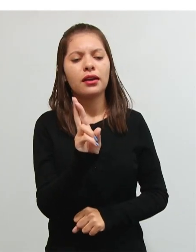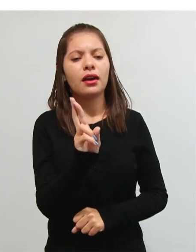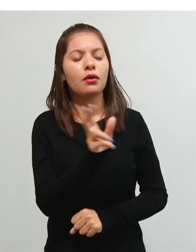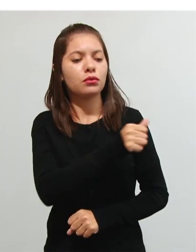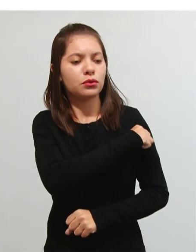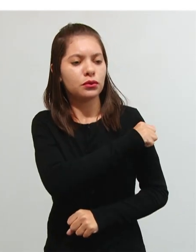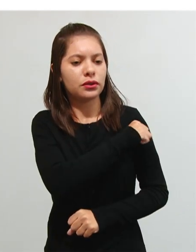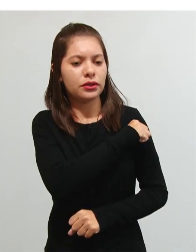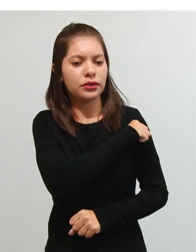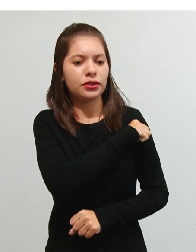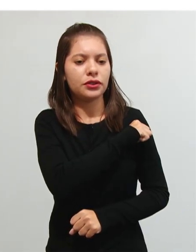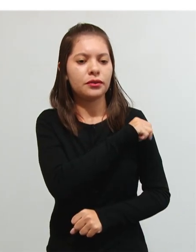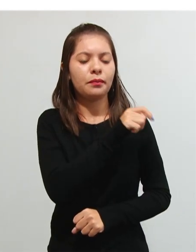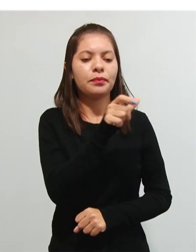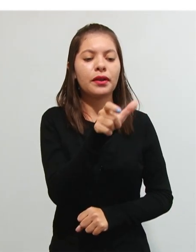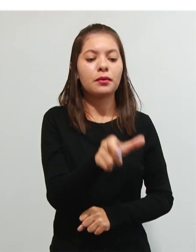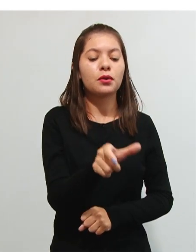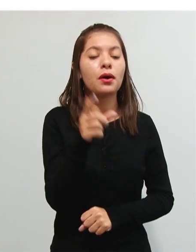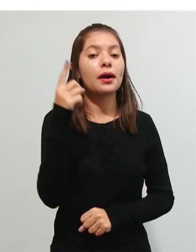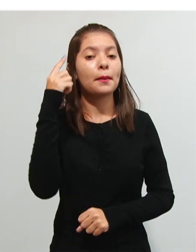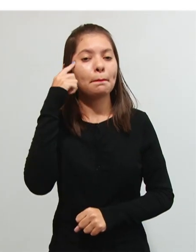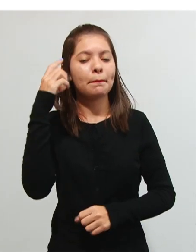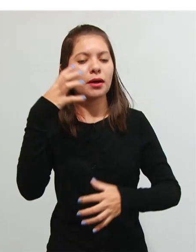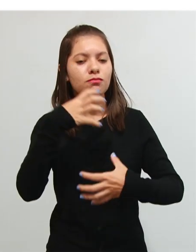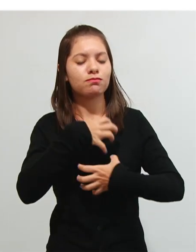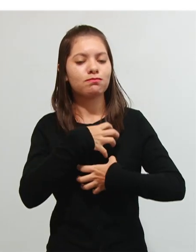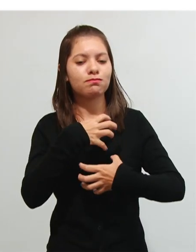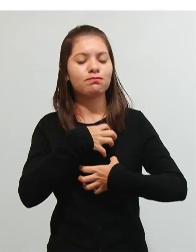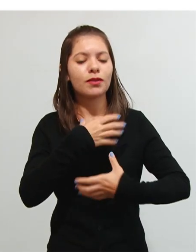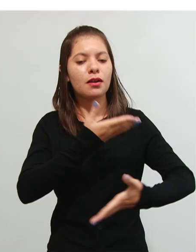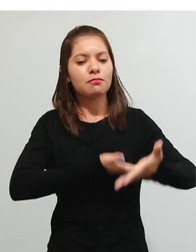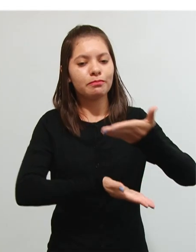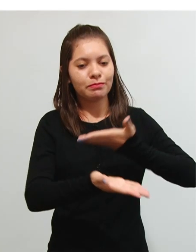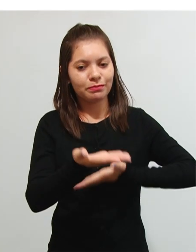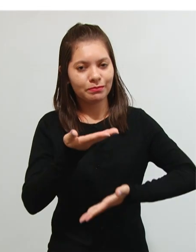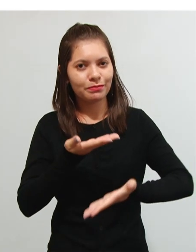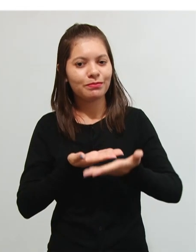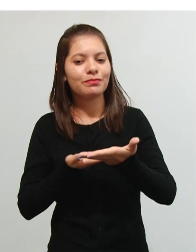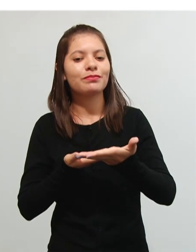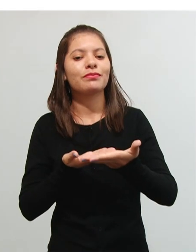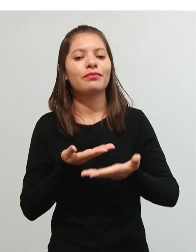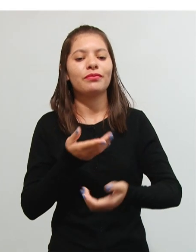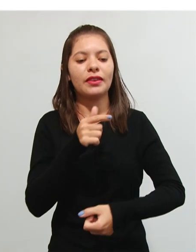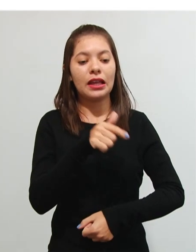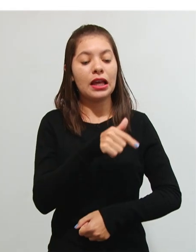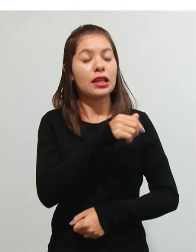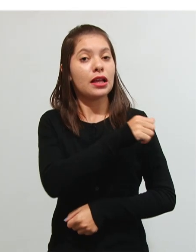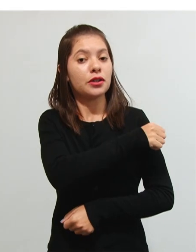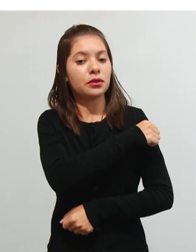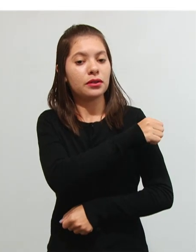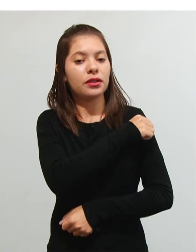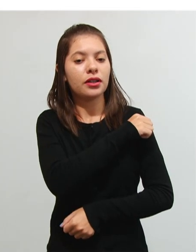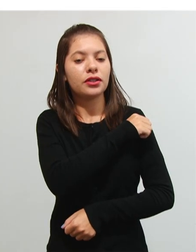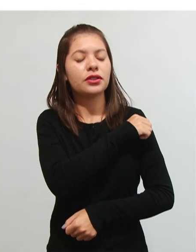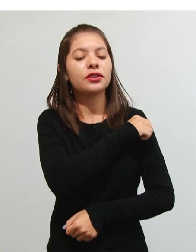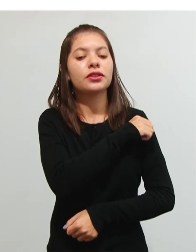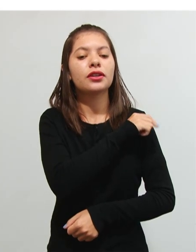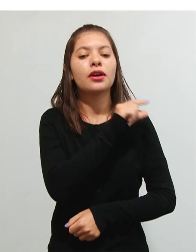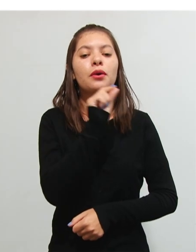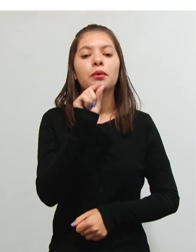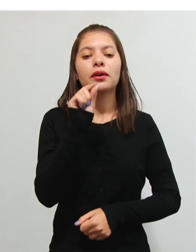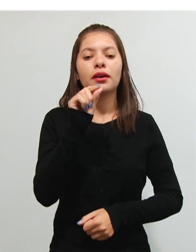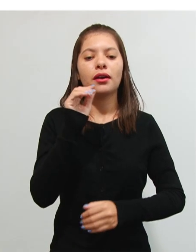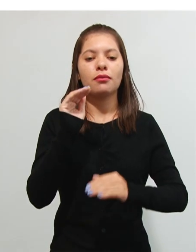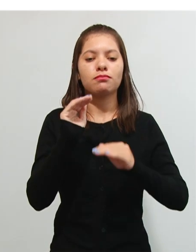abordagem? É aquele que pensa, que sente, que participa ativamente. Este estudante, ele é visto como alguém